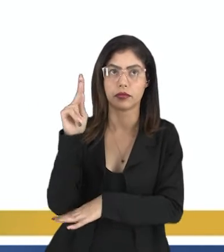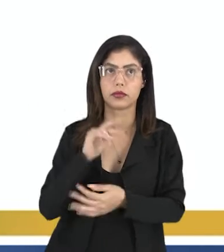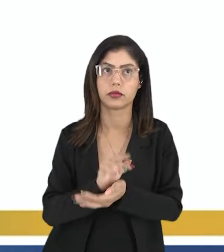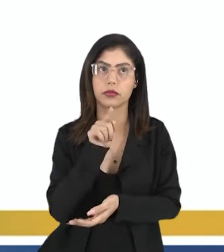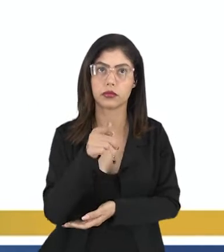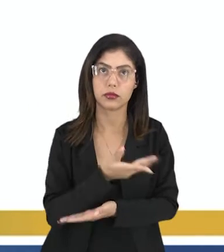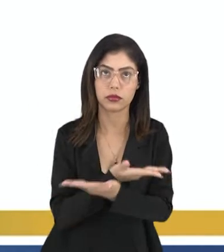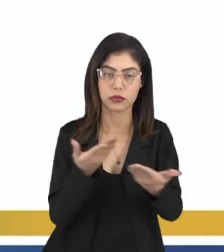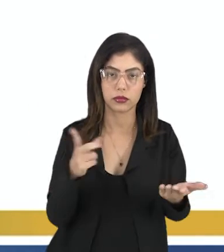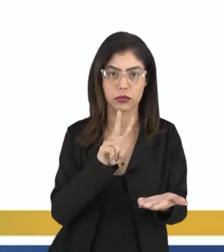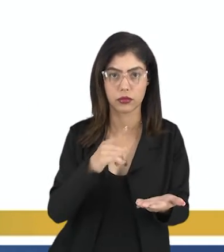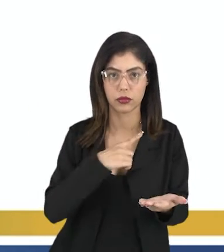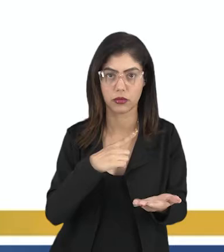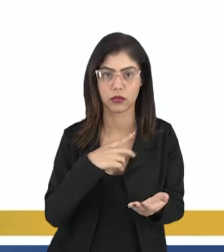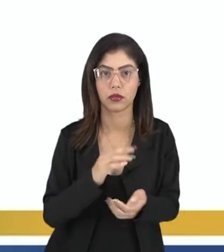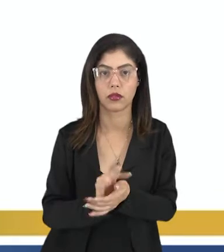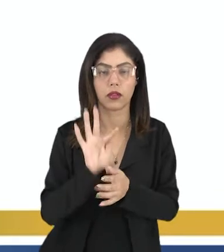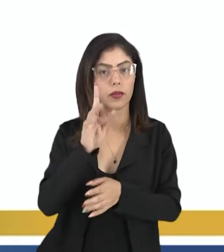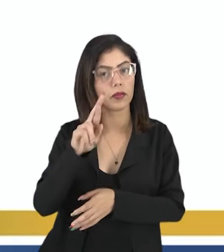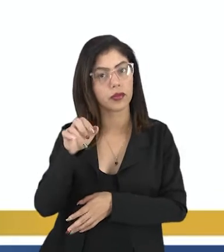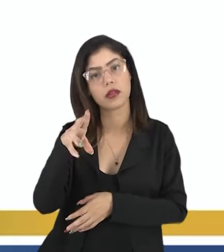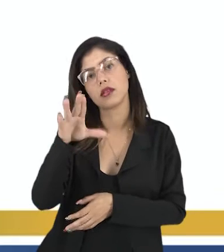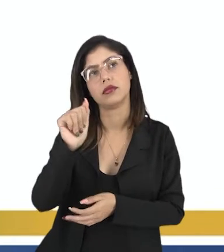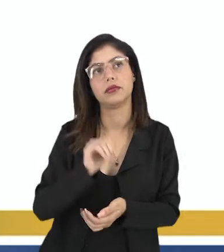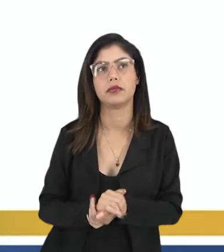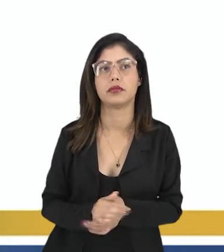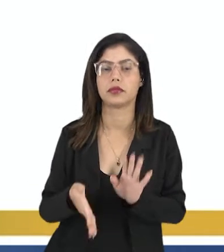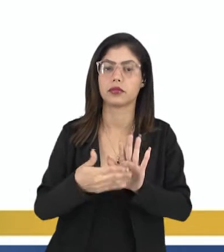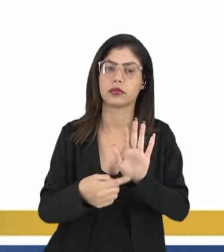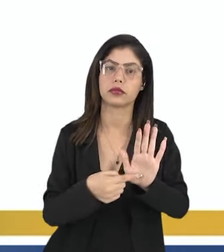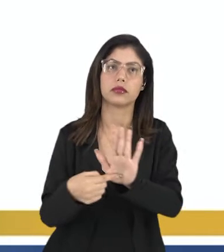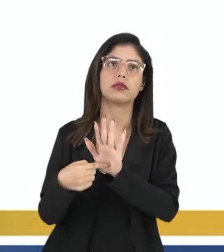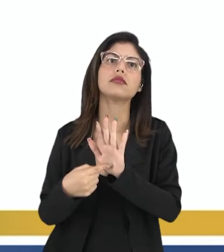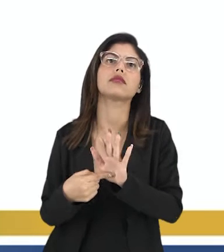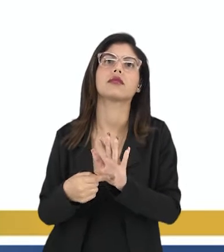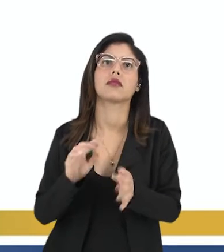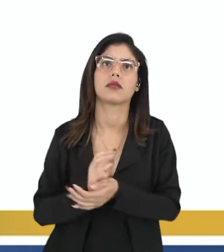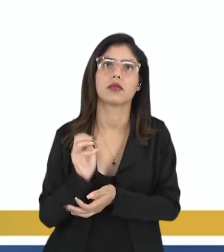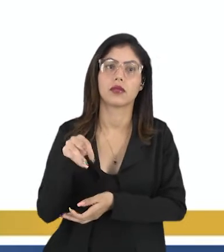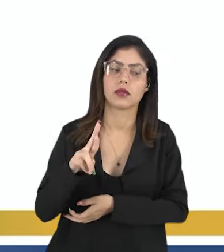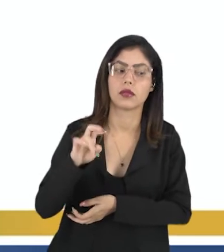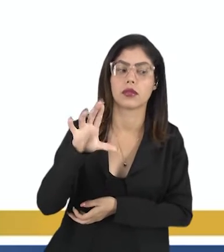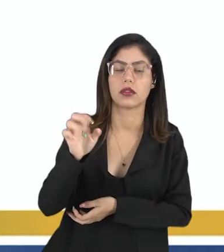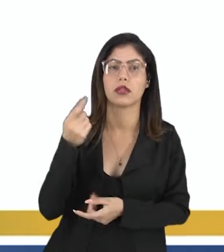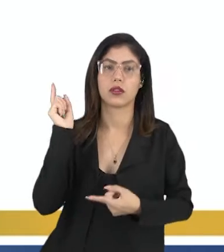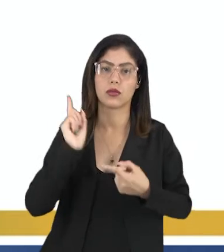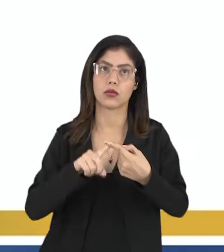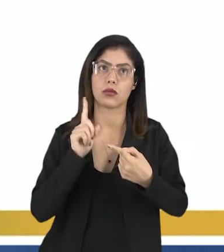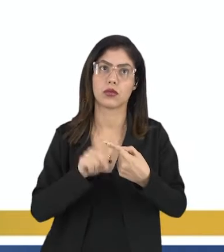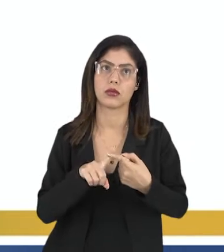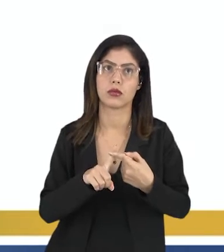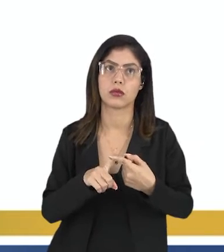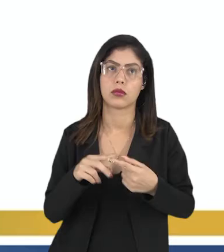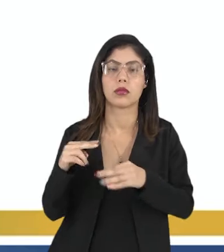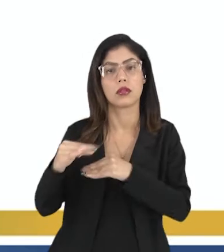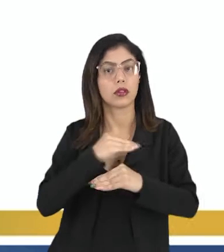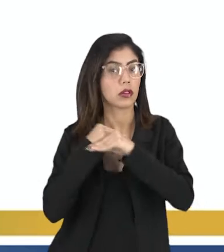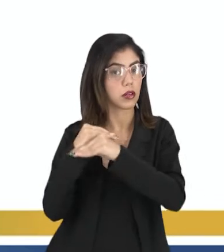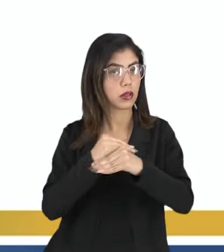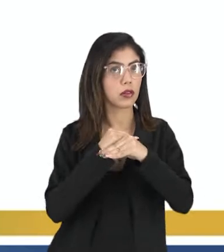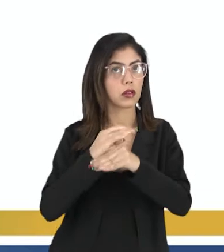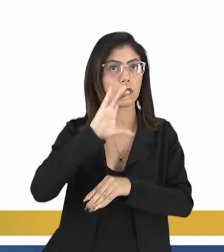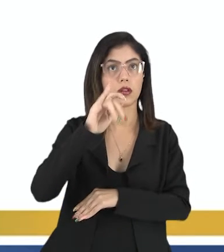vocês terão essa formulazinha que está proposta aí, que é o montante 1 igual ao